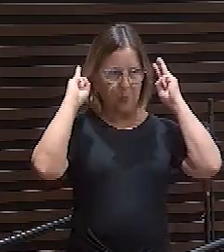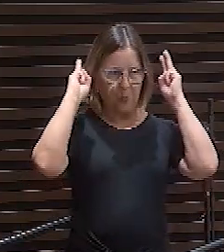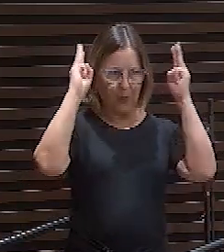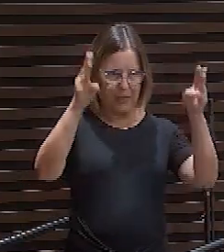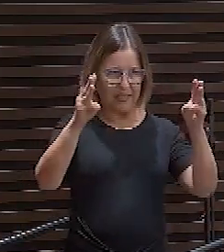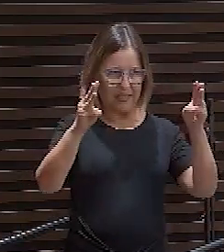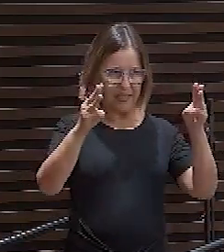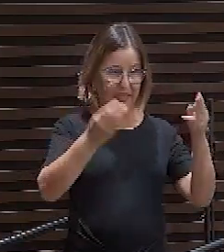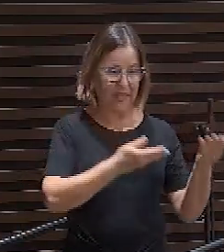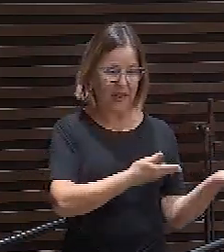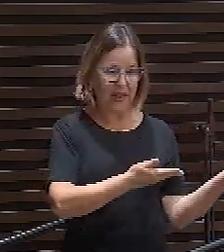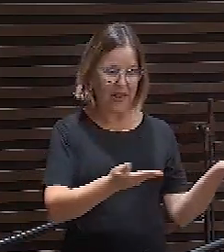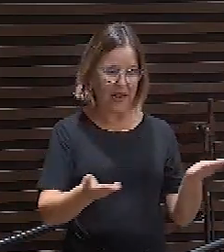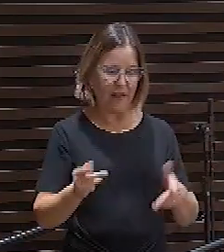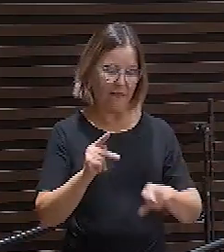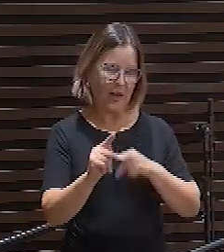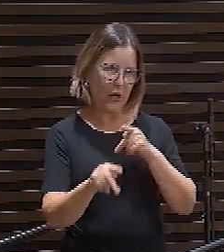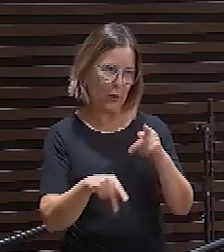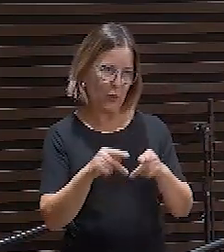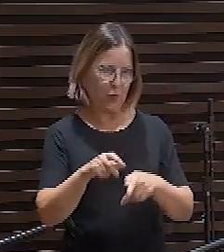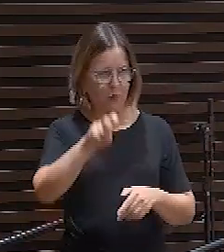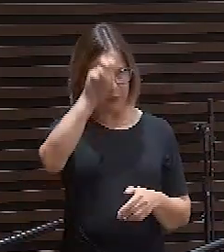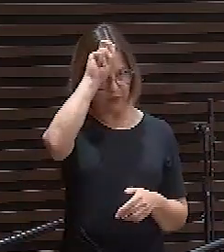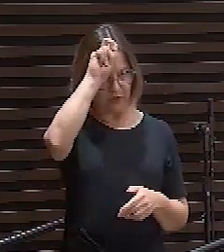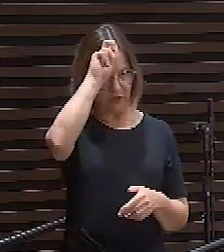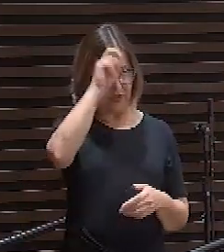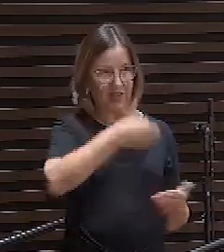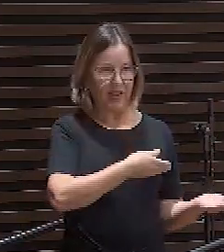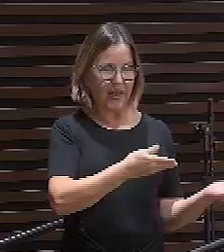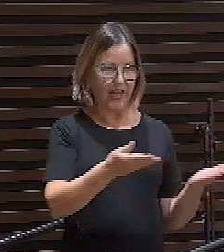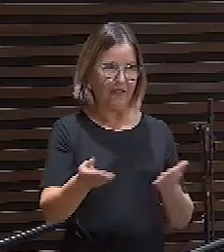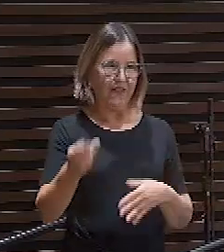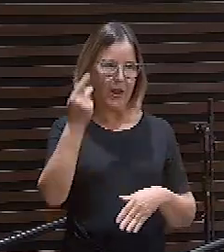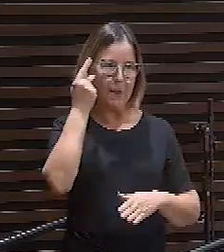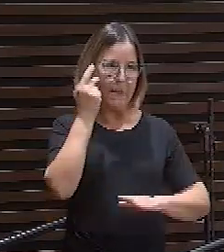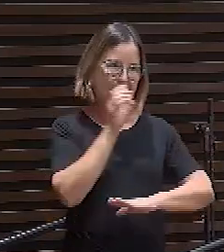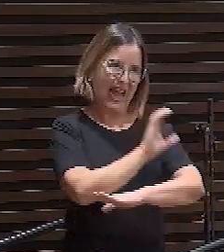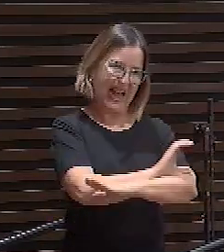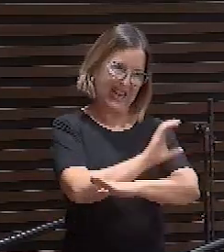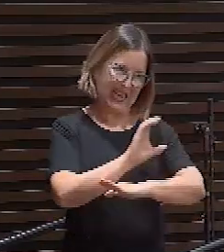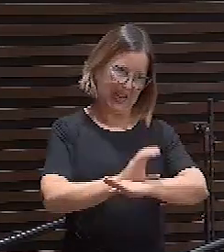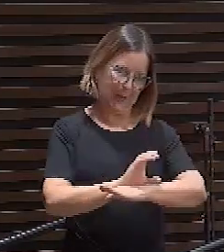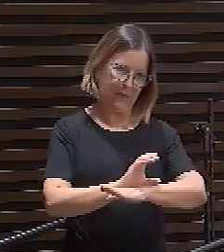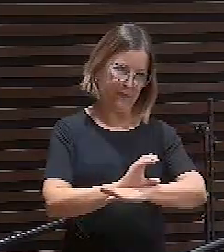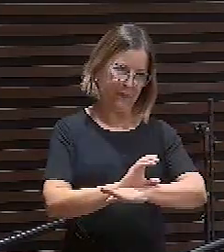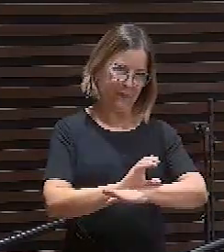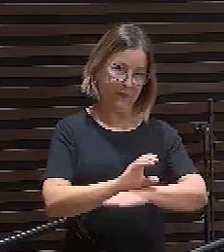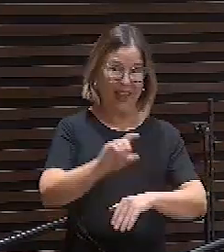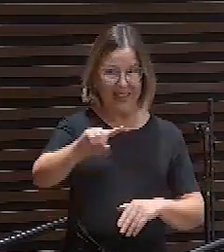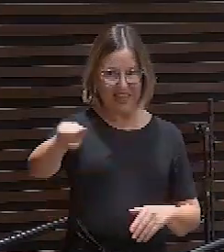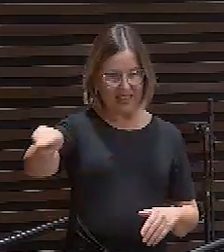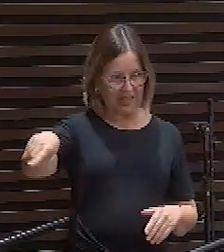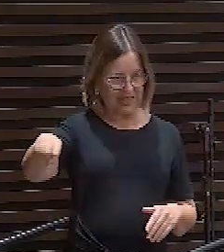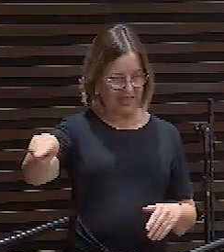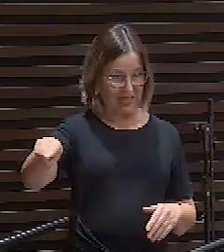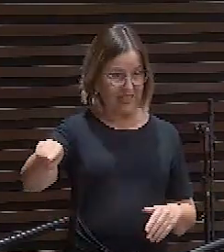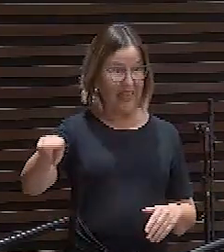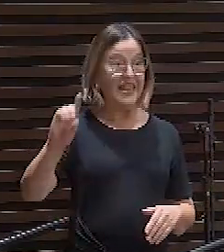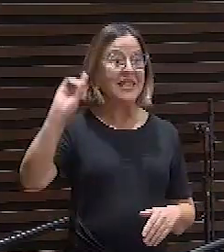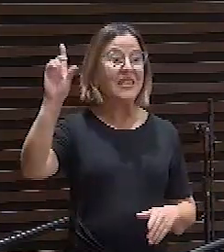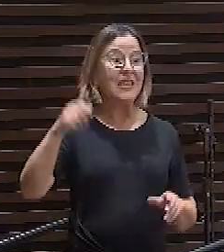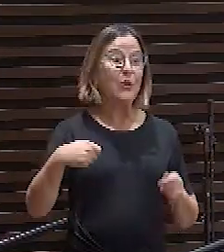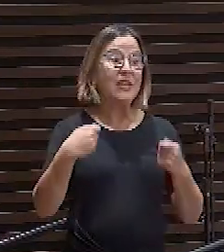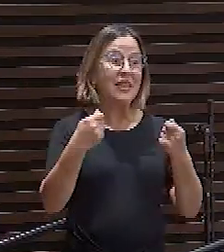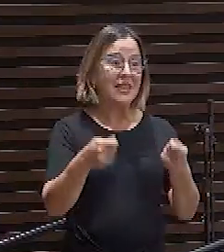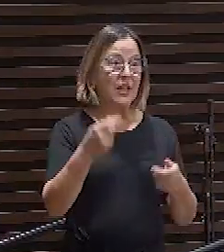do Egito, levar para a terra prometida, Canaã, e aquela terra foi dada por Deus